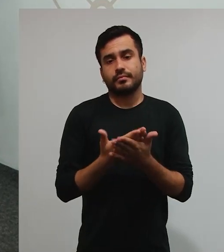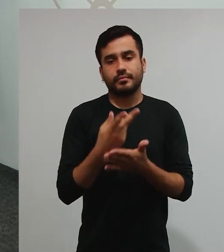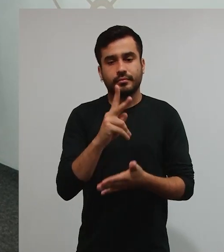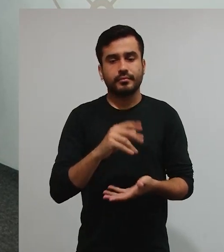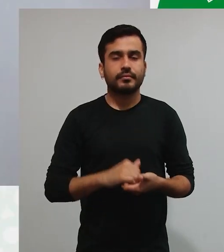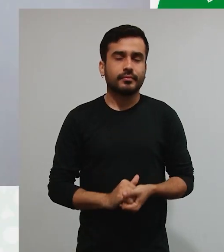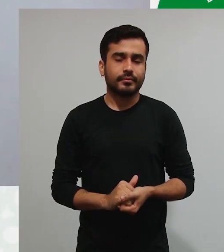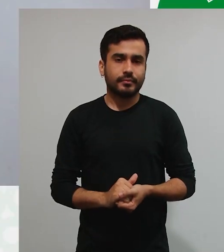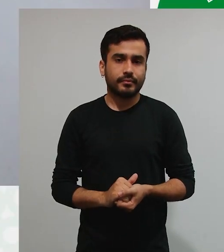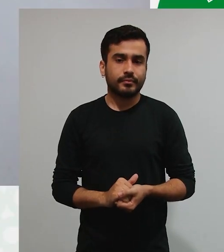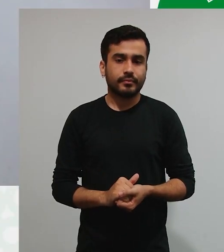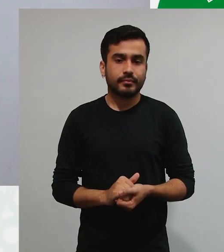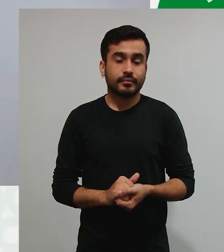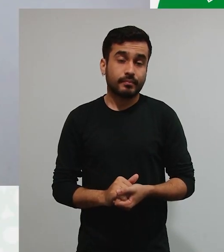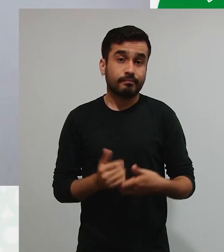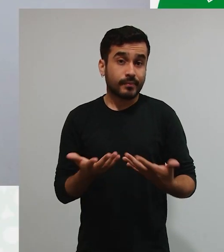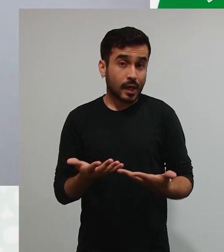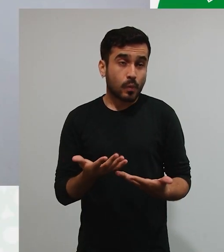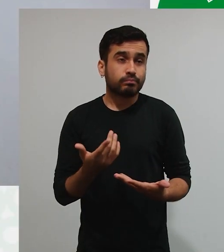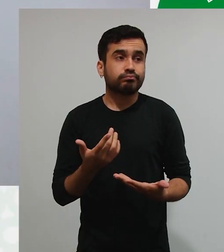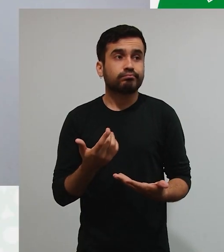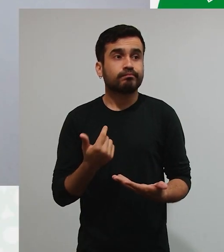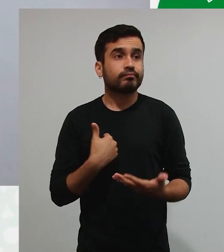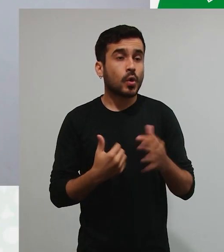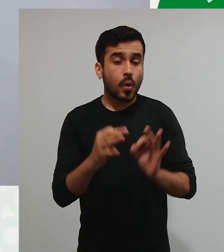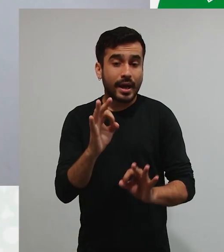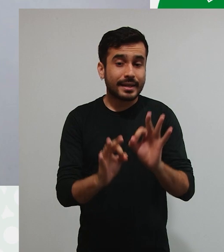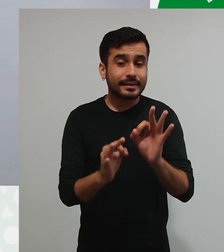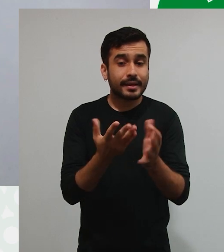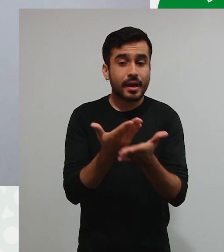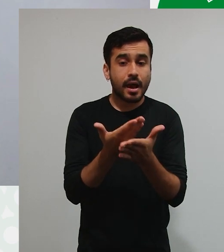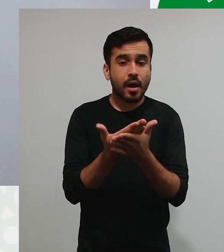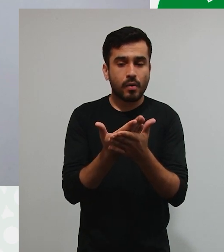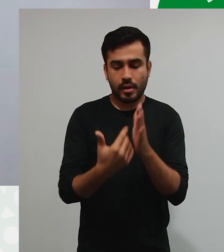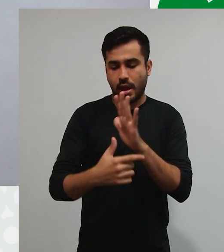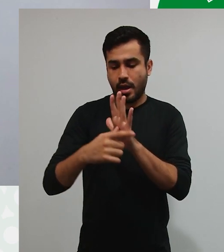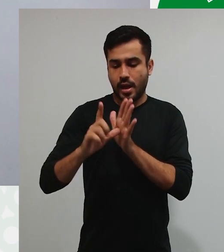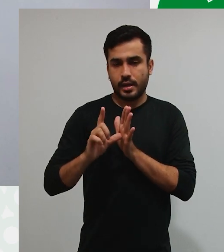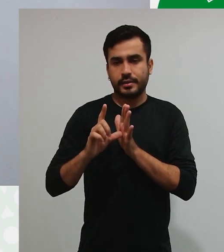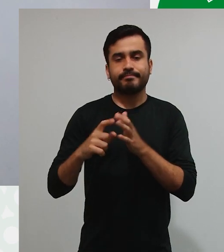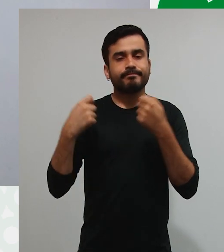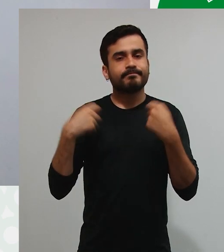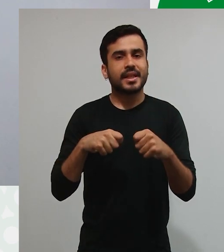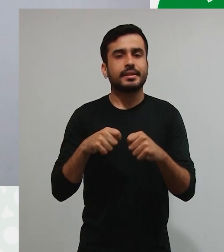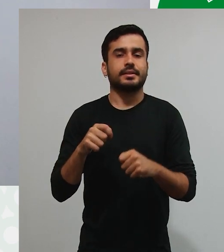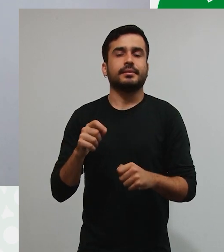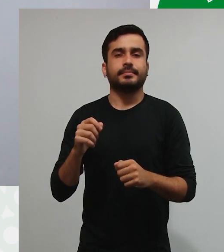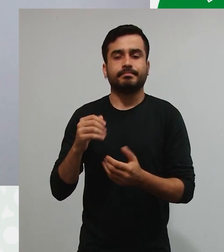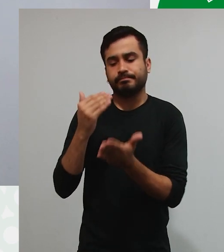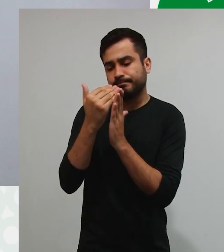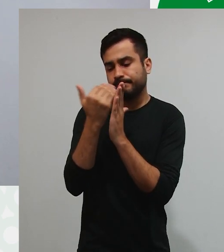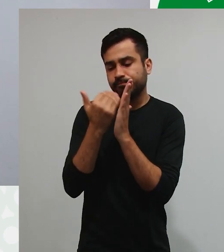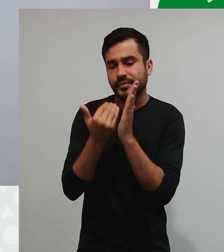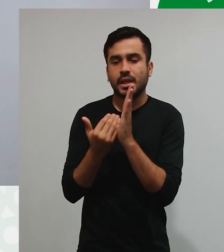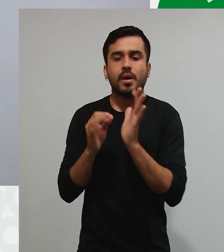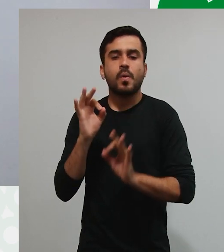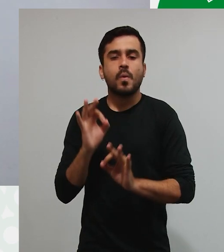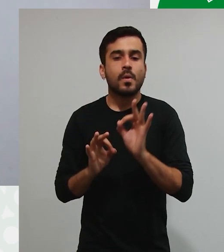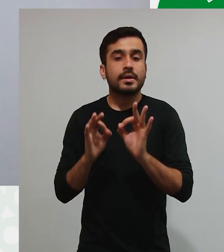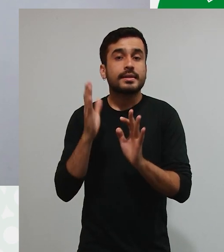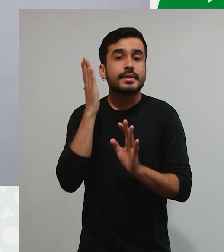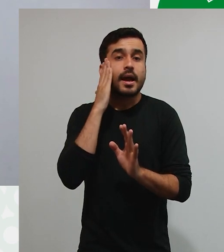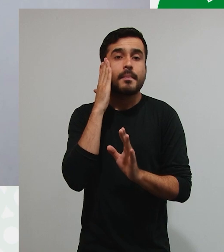eu vou fazer? Só para quem está assistindo a gente, para quem acompanha aí as nossas web aulas, ter uma ideia